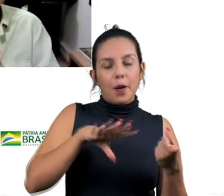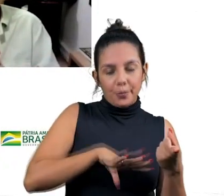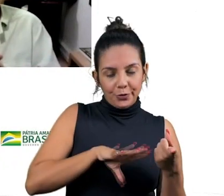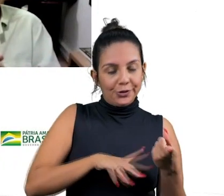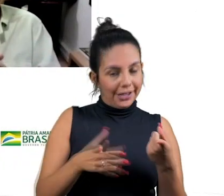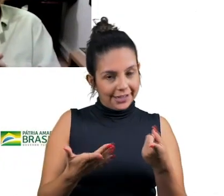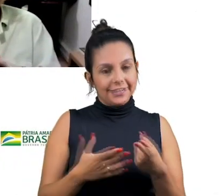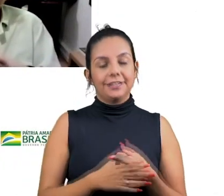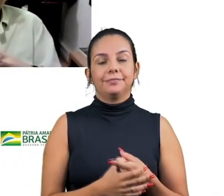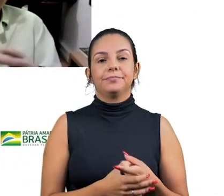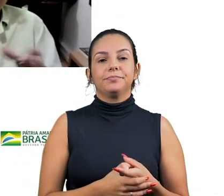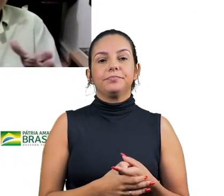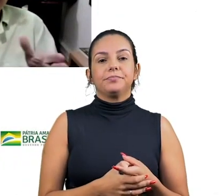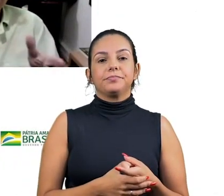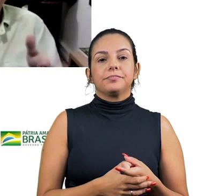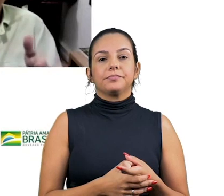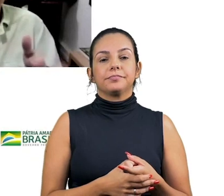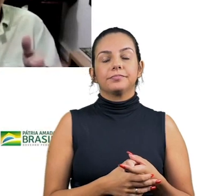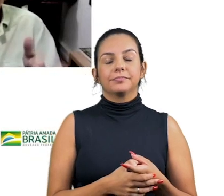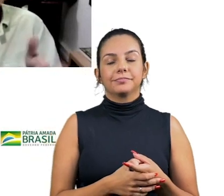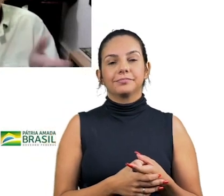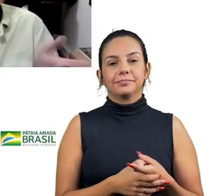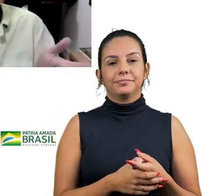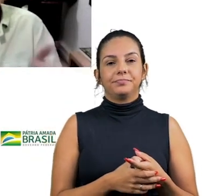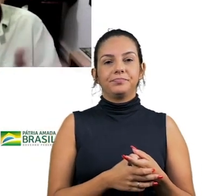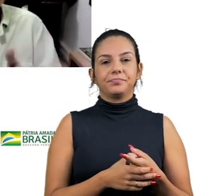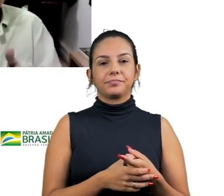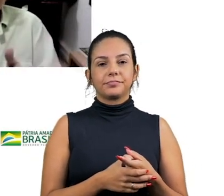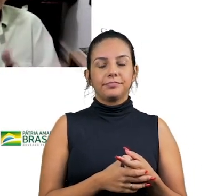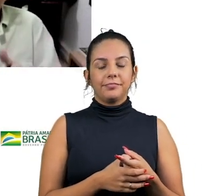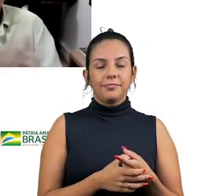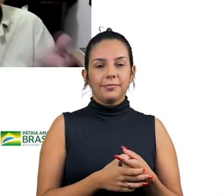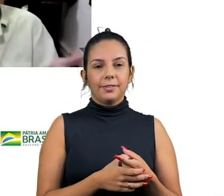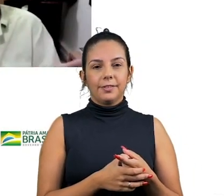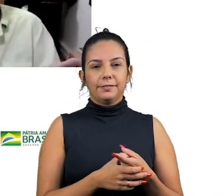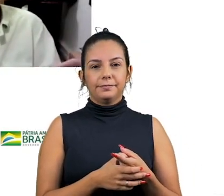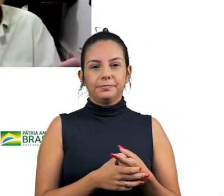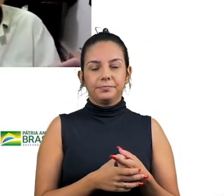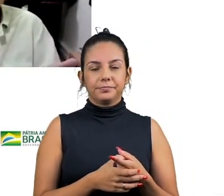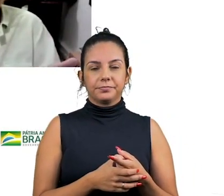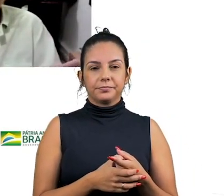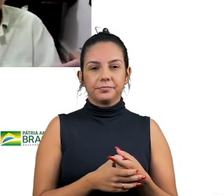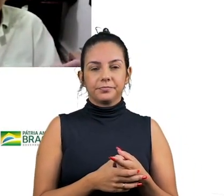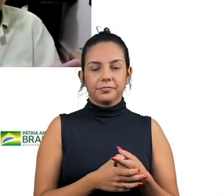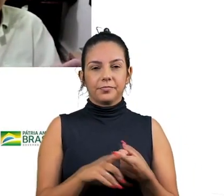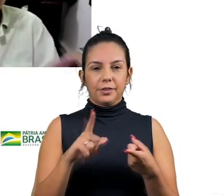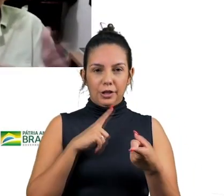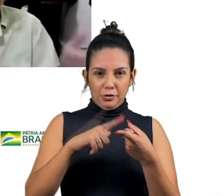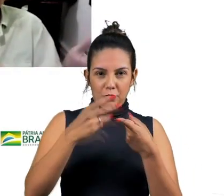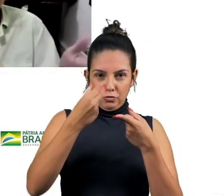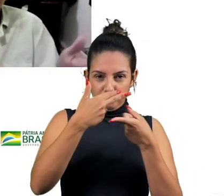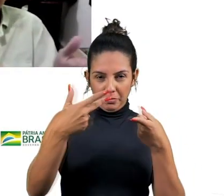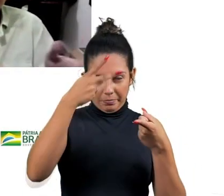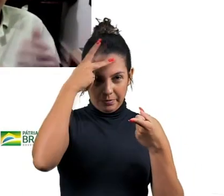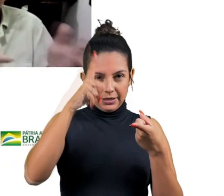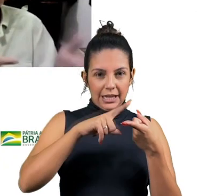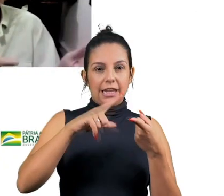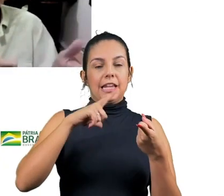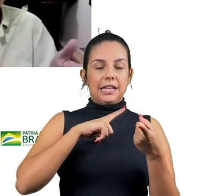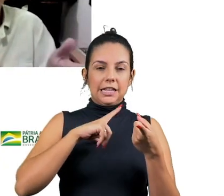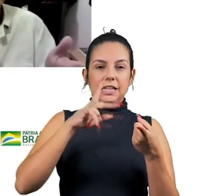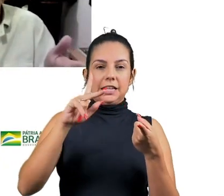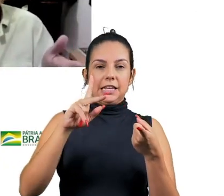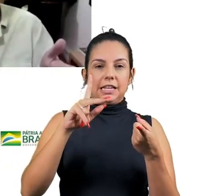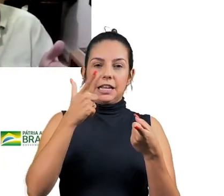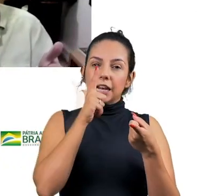portuguesa, né? Os hispânicos, né? Exatamente. Entre os hispânicos tem muita gente ibérica, né?